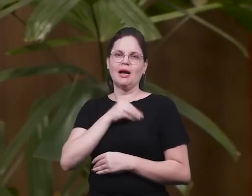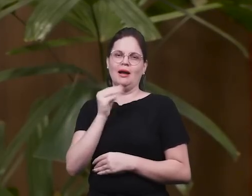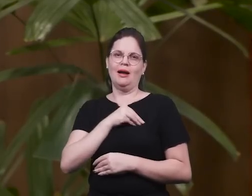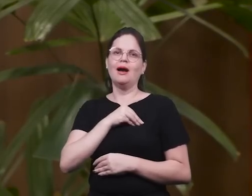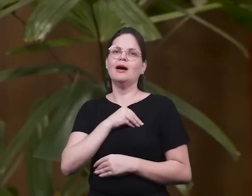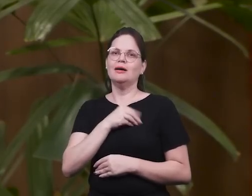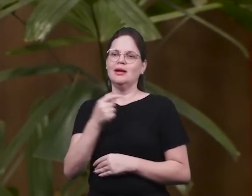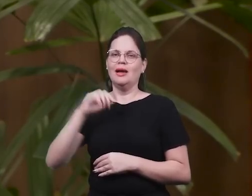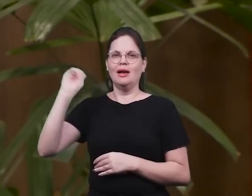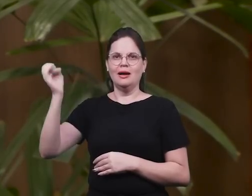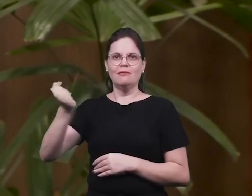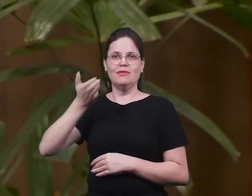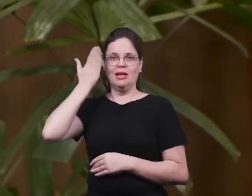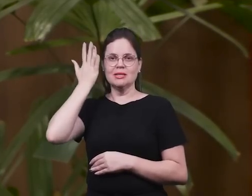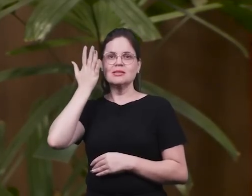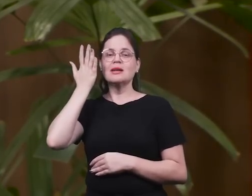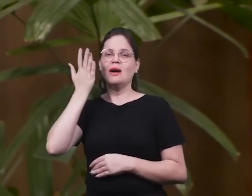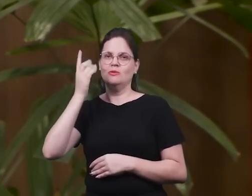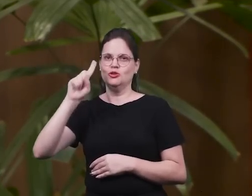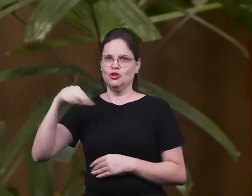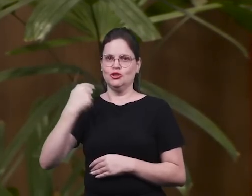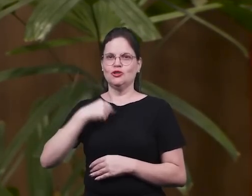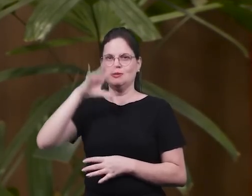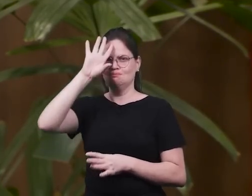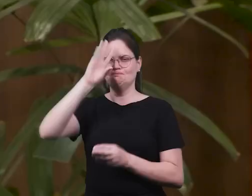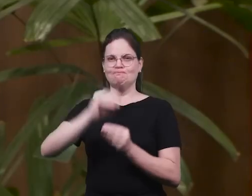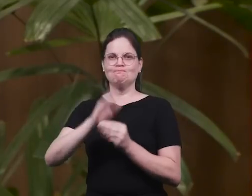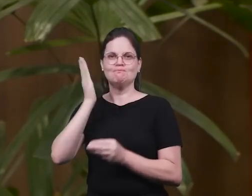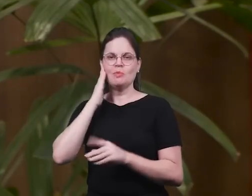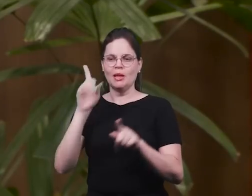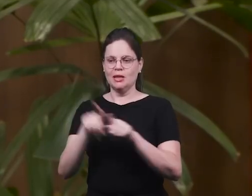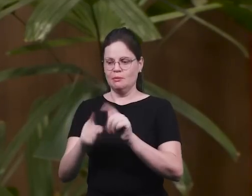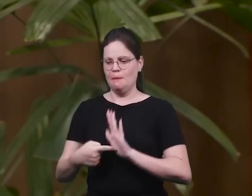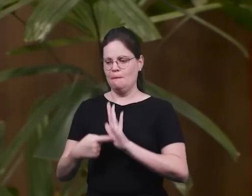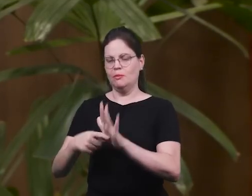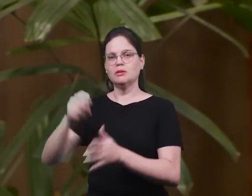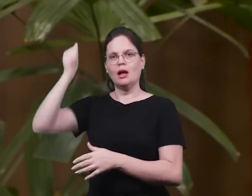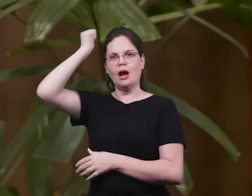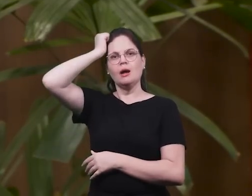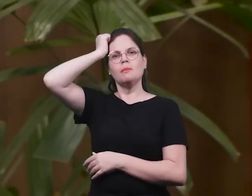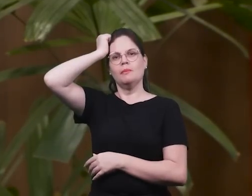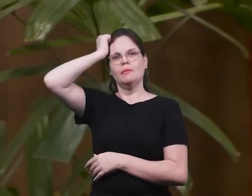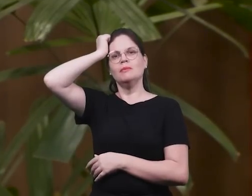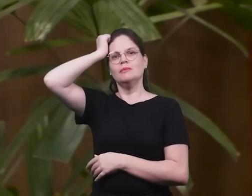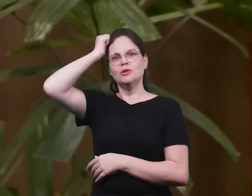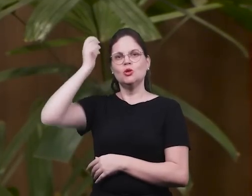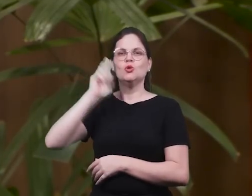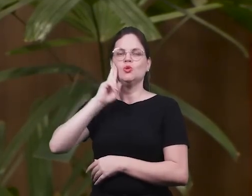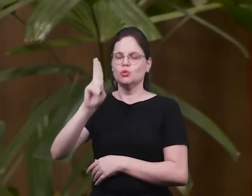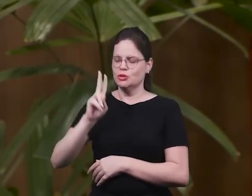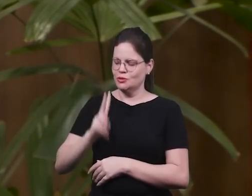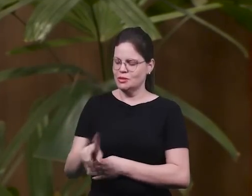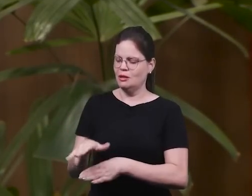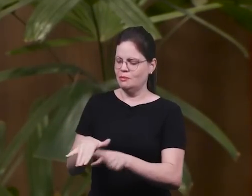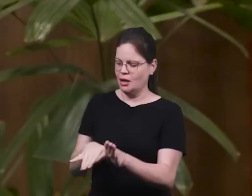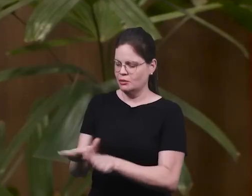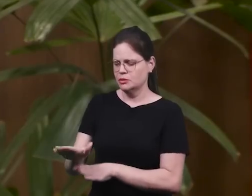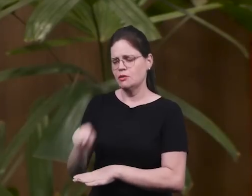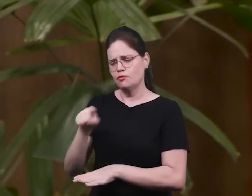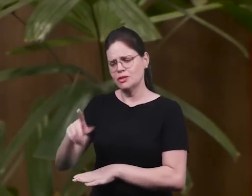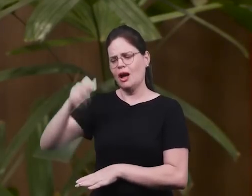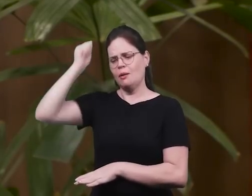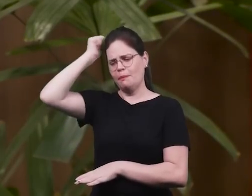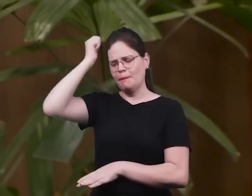revelação que está dentro do homem. E também diz: arrepende-te. É sempre o conselho. O Senhor sempre vai mencionar nas